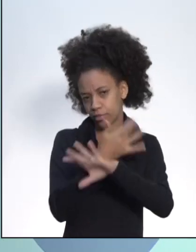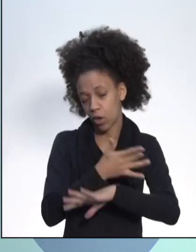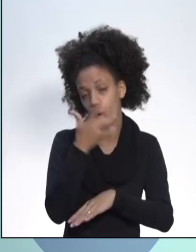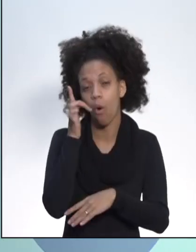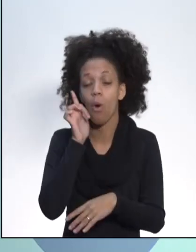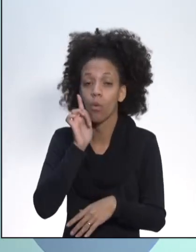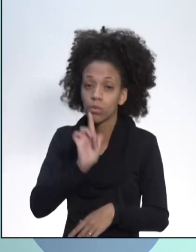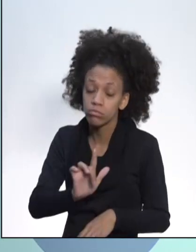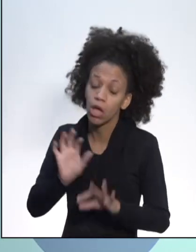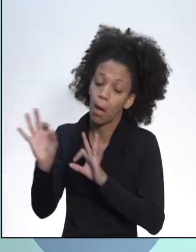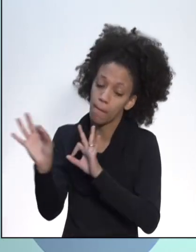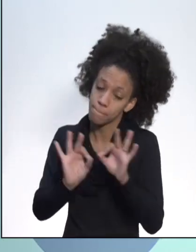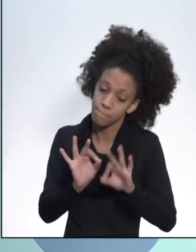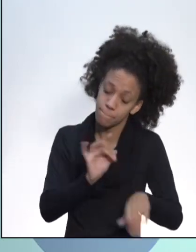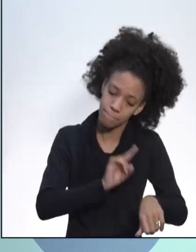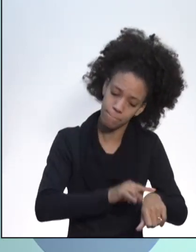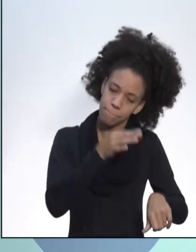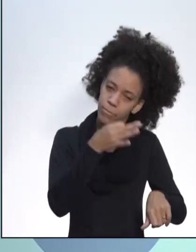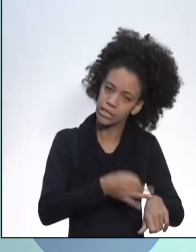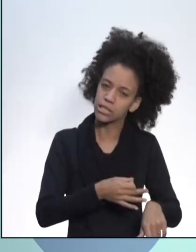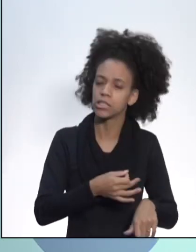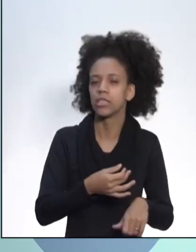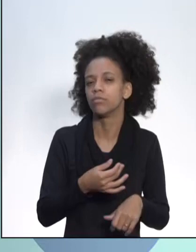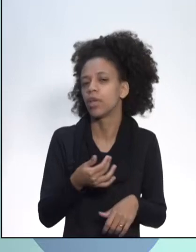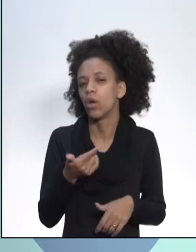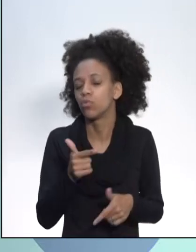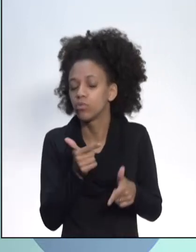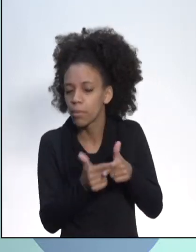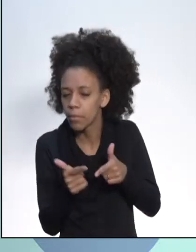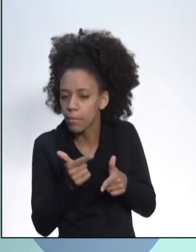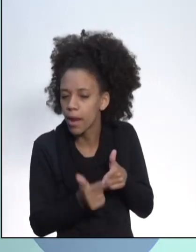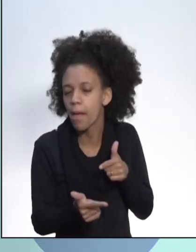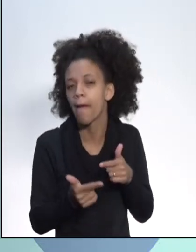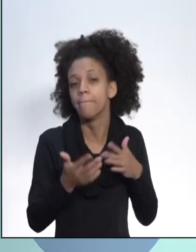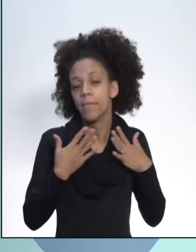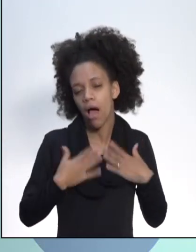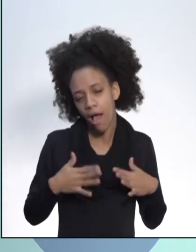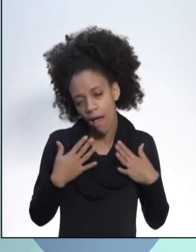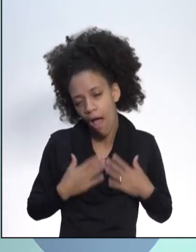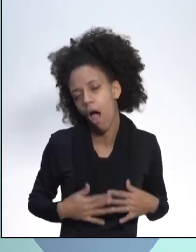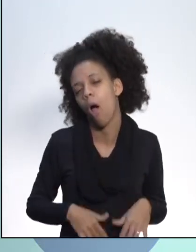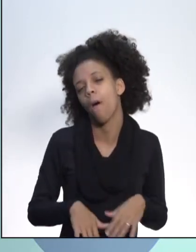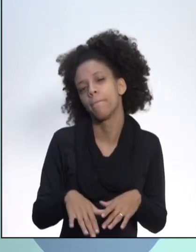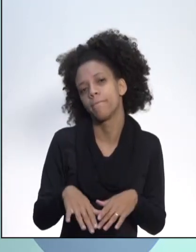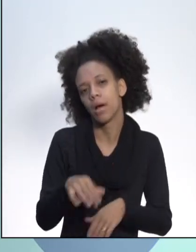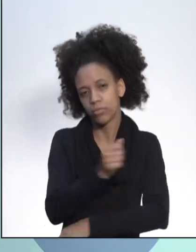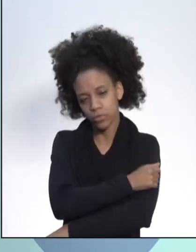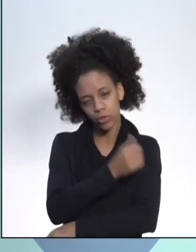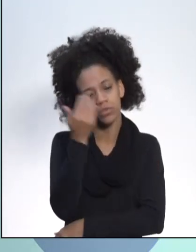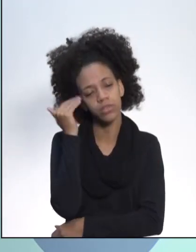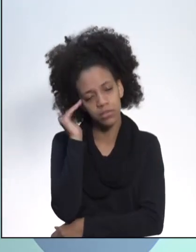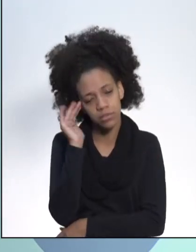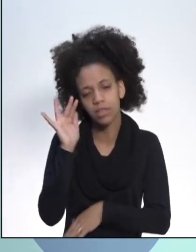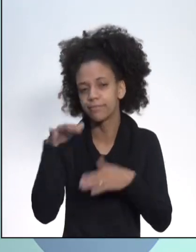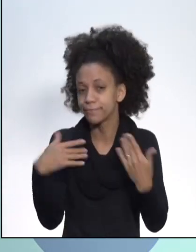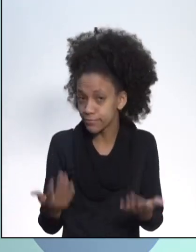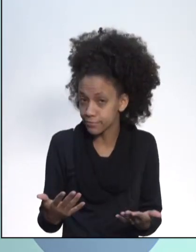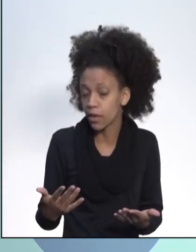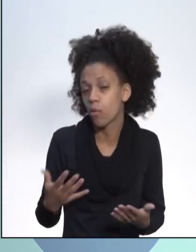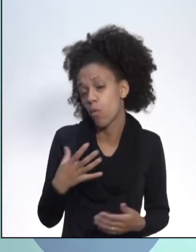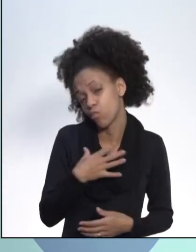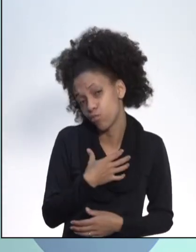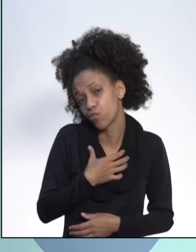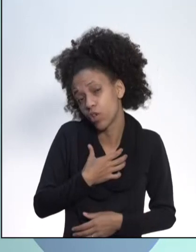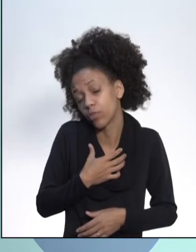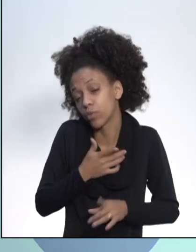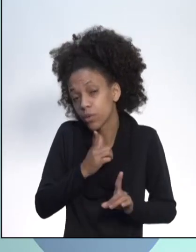preparar a aula no tempo certo e não ter nenhum problema, falar calmamente, os estudantes entenderam. Então, foi uma das formas que